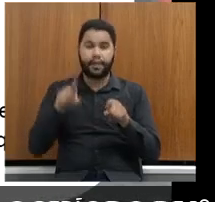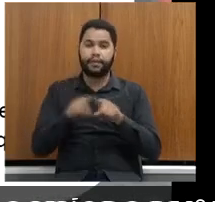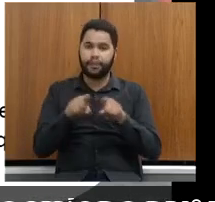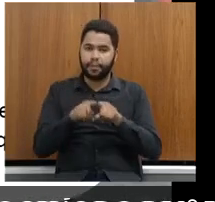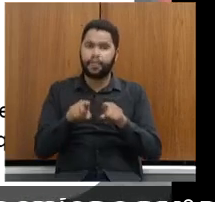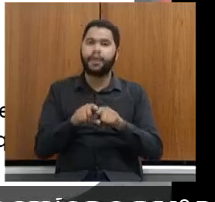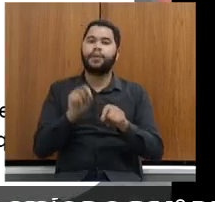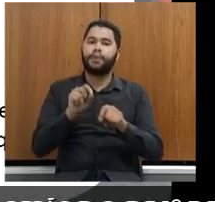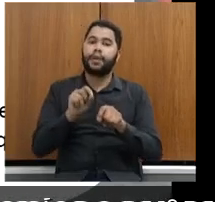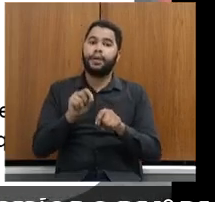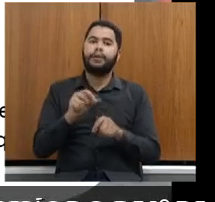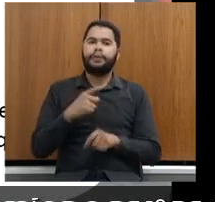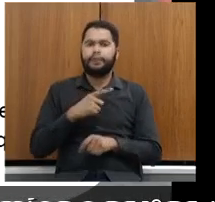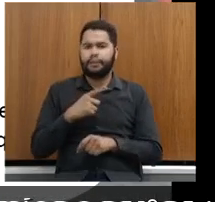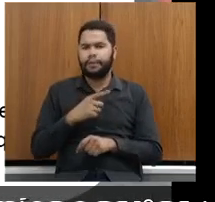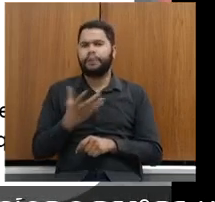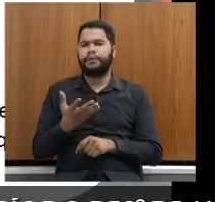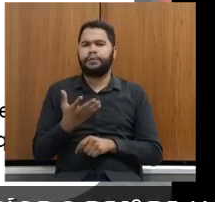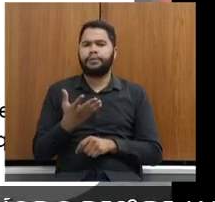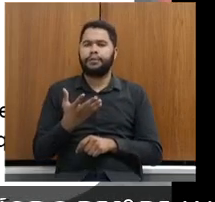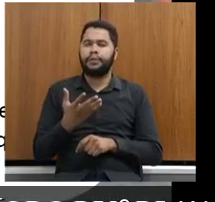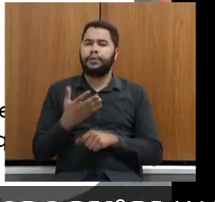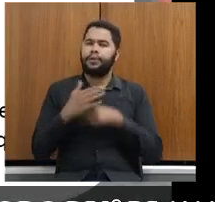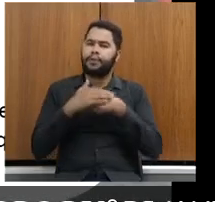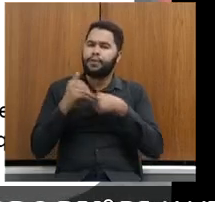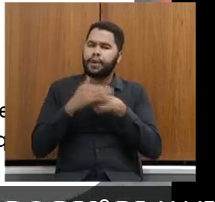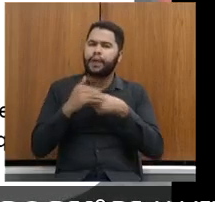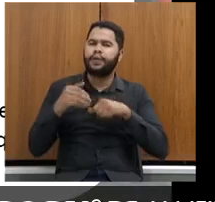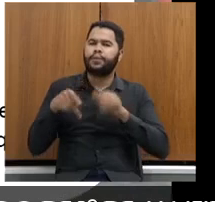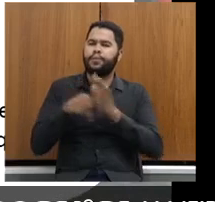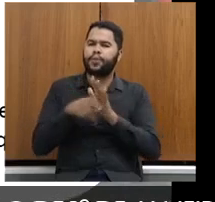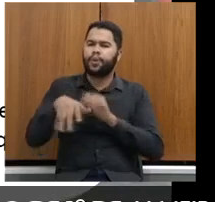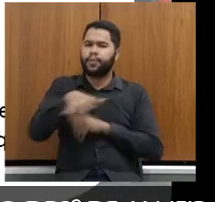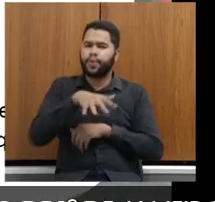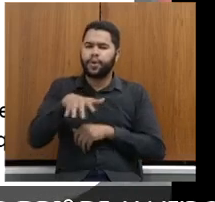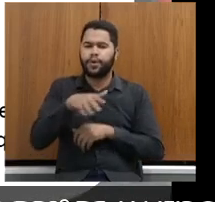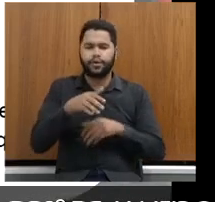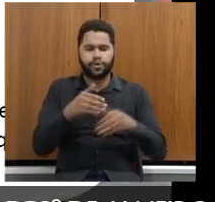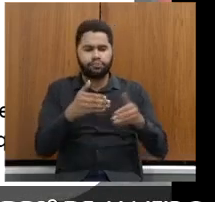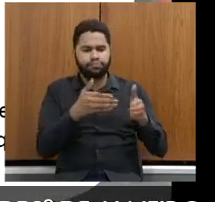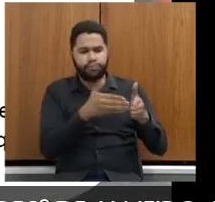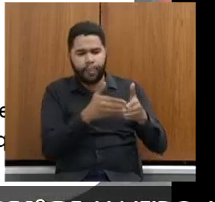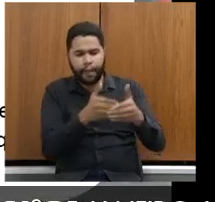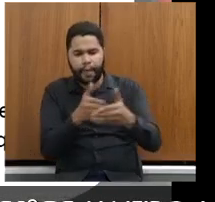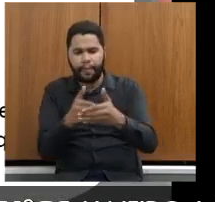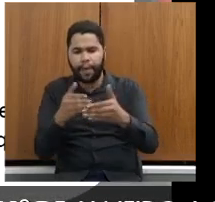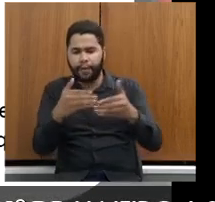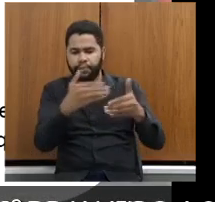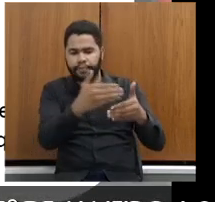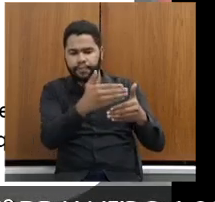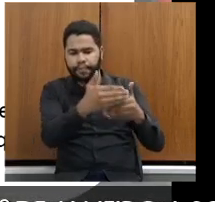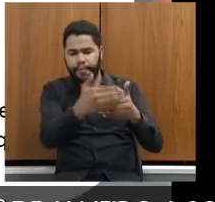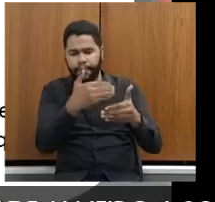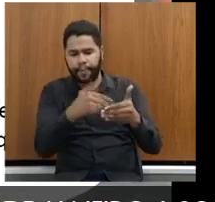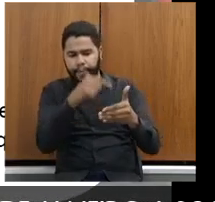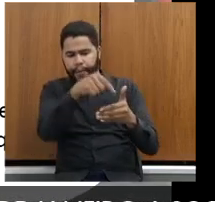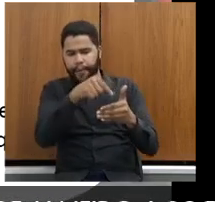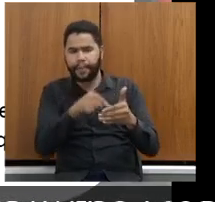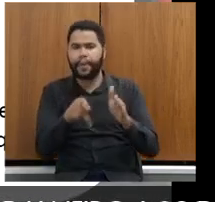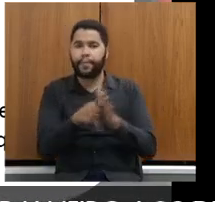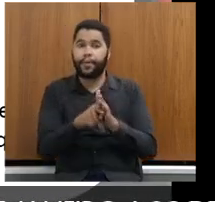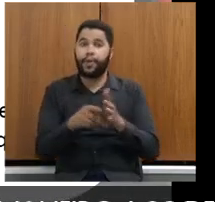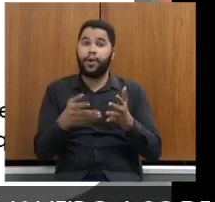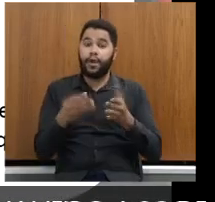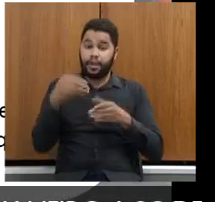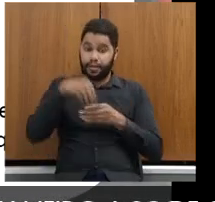integrados e isso é que é a gente tem uma um carinho muito grande pela sua operação fronteiras e divisas integrados porque a gente entrega não só as nossas forças